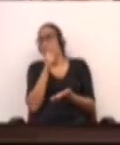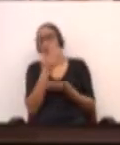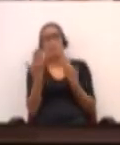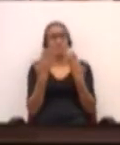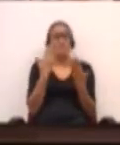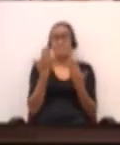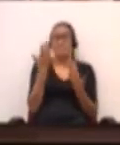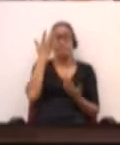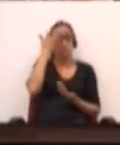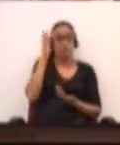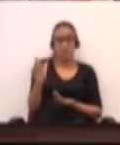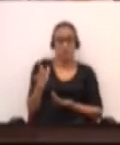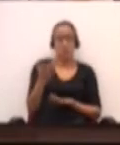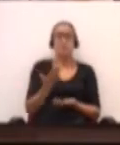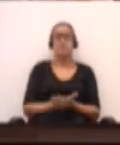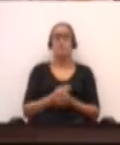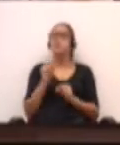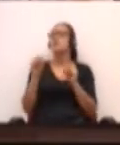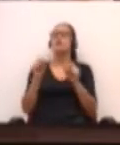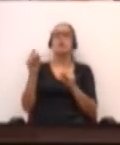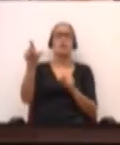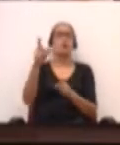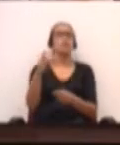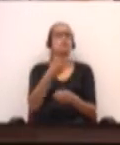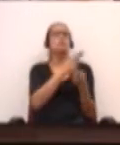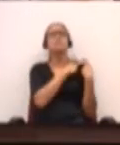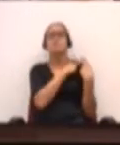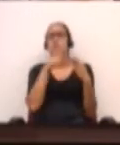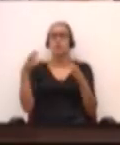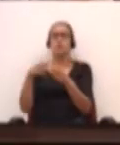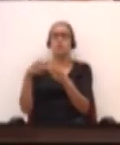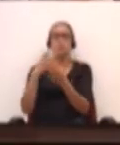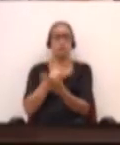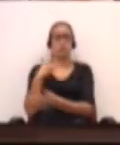Comissão de Saúde aqui? Eu.